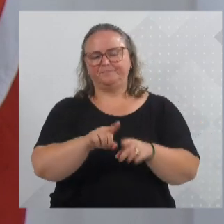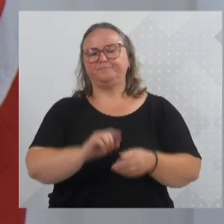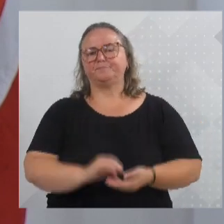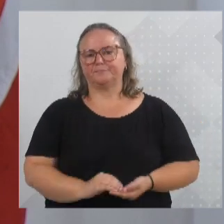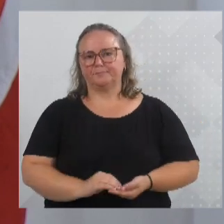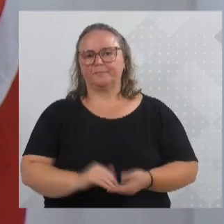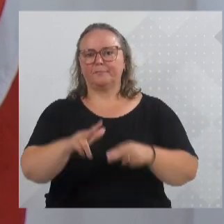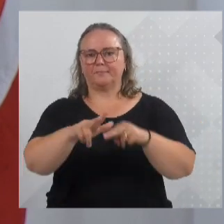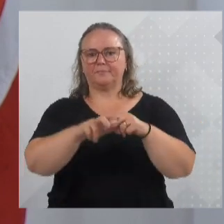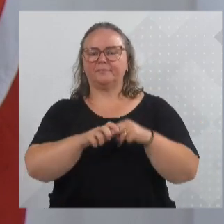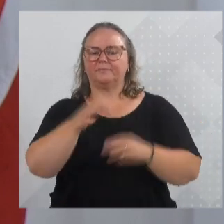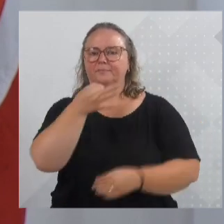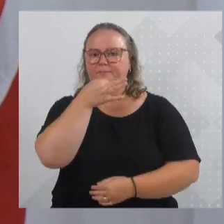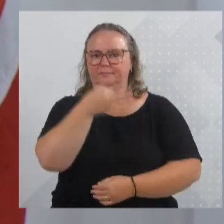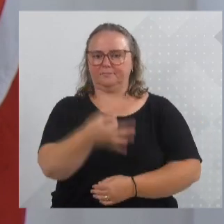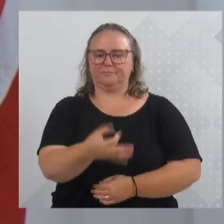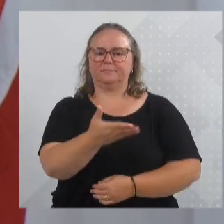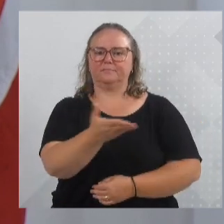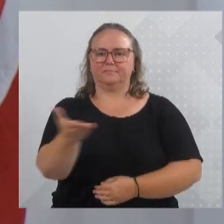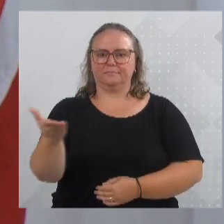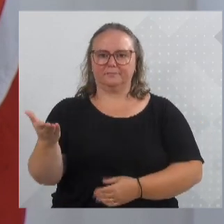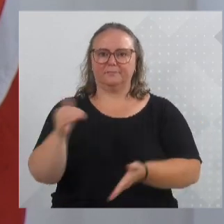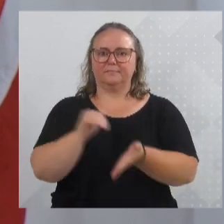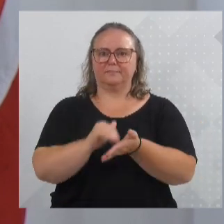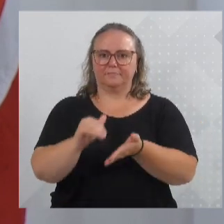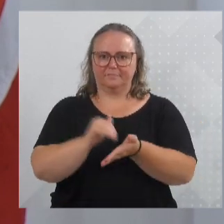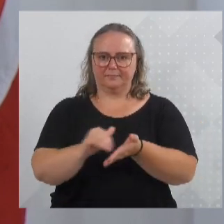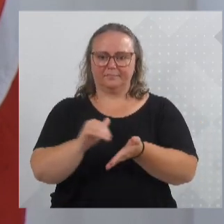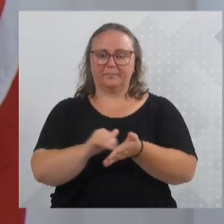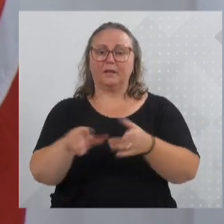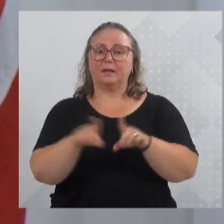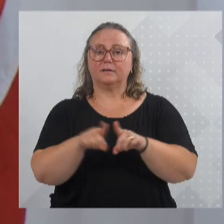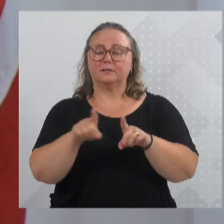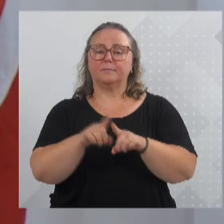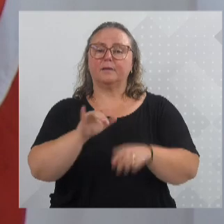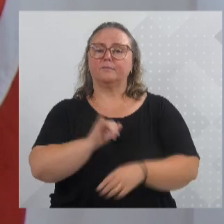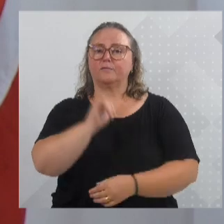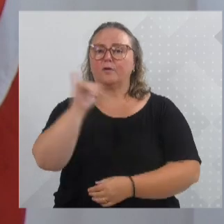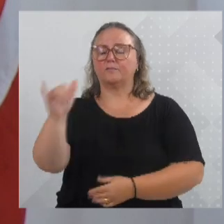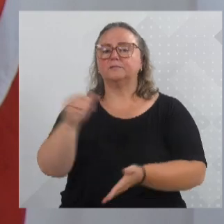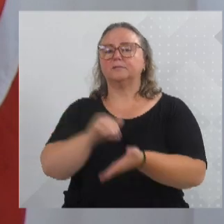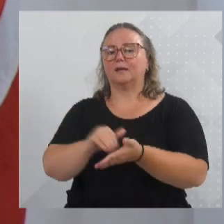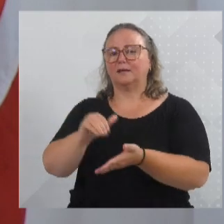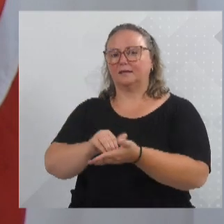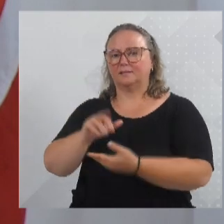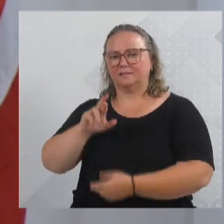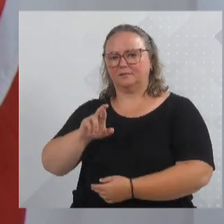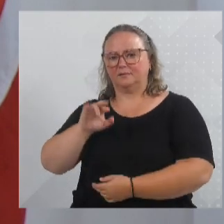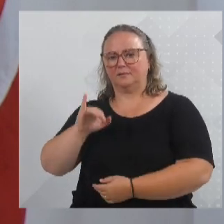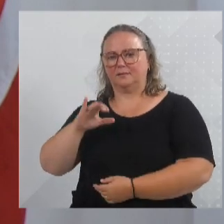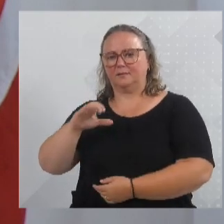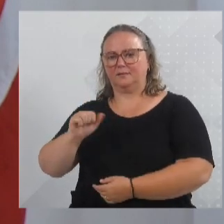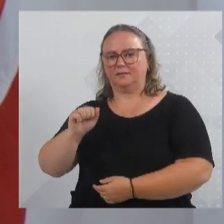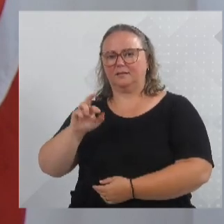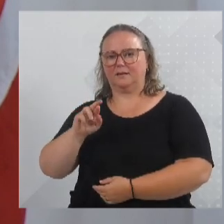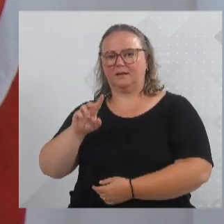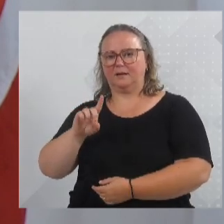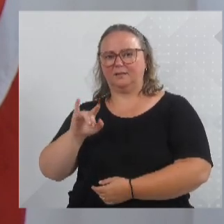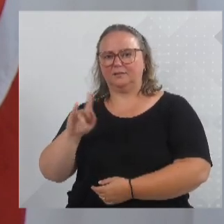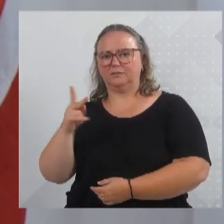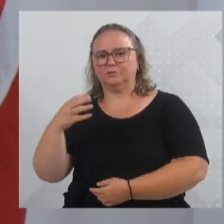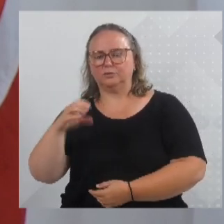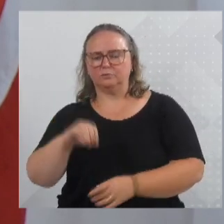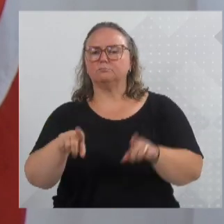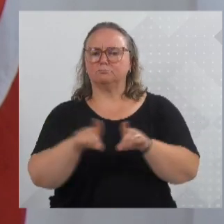minha sugestão ao secretário, também vou levar isso ao secretário Ricardinho, também ao secretário Dirk, para que possamos